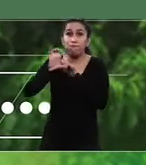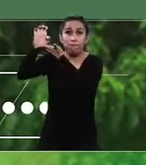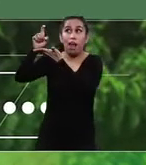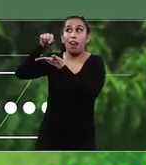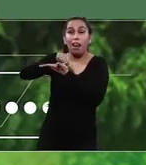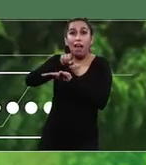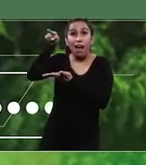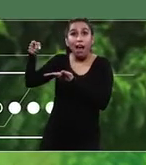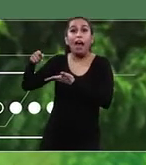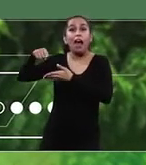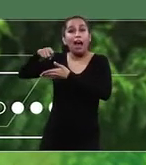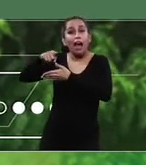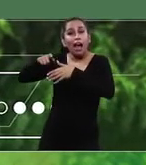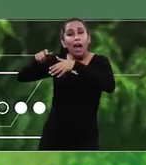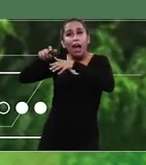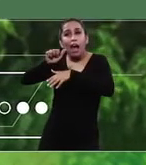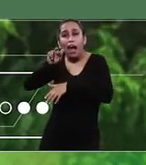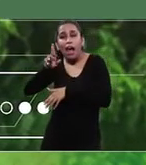agronegócio chegou a